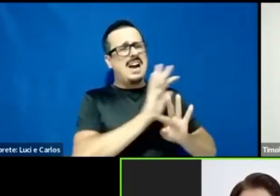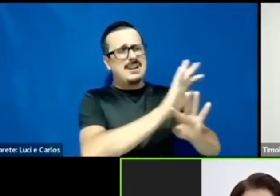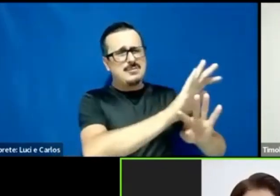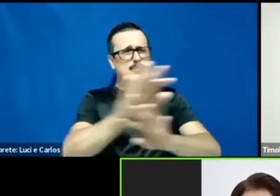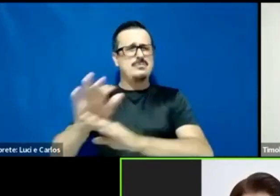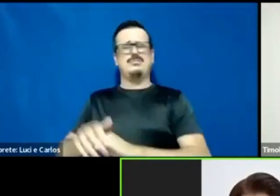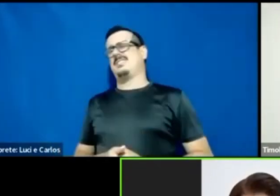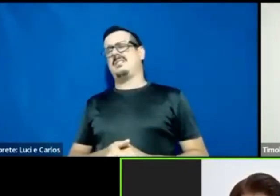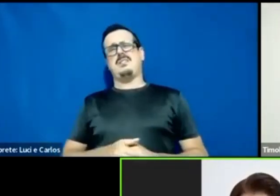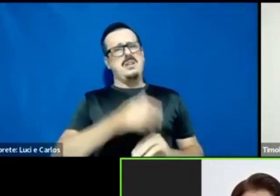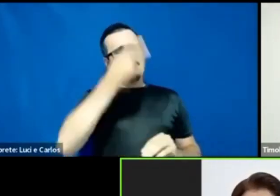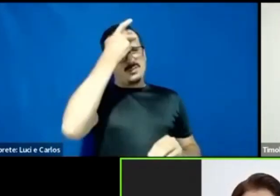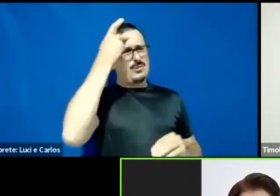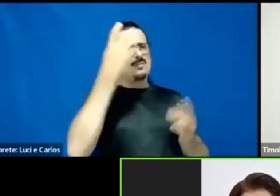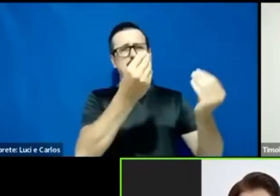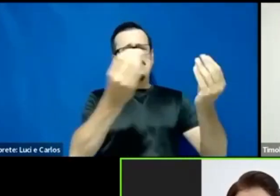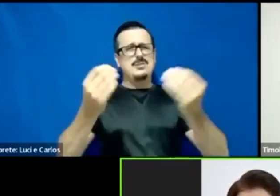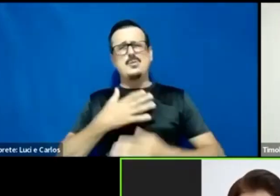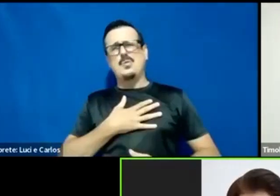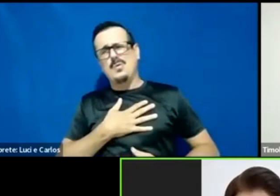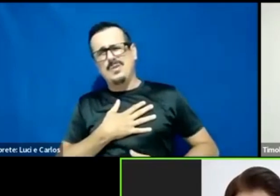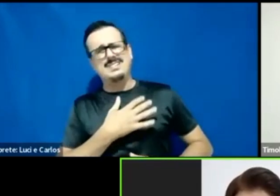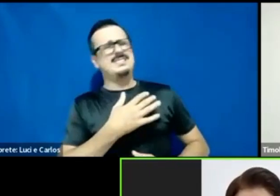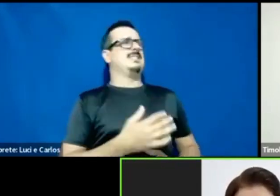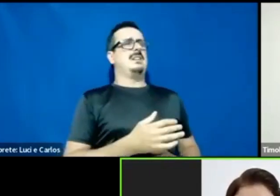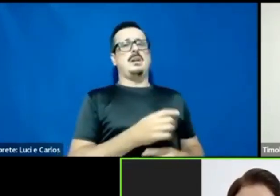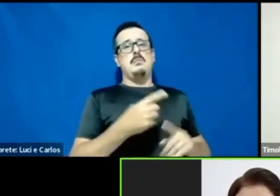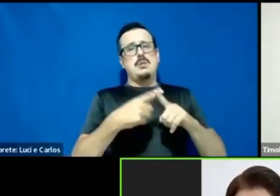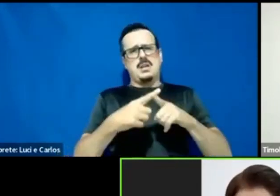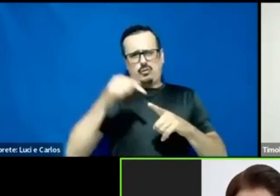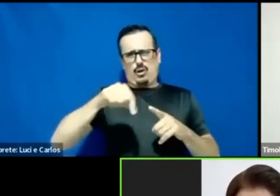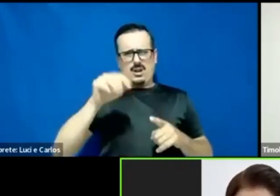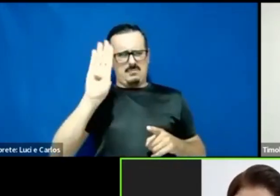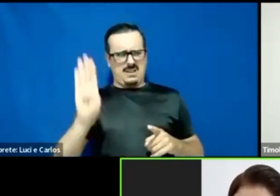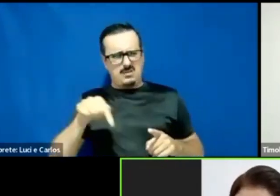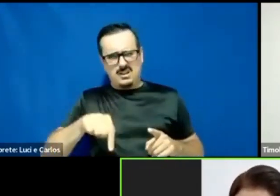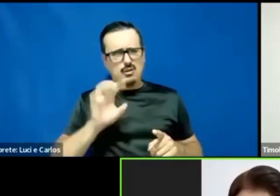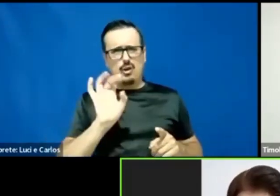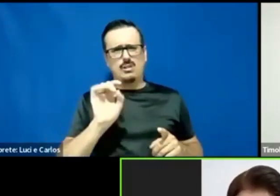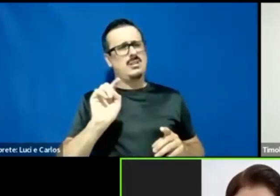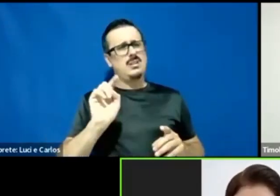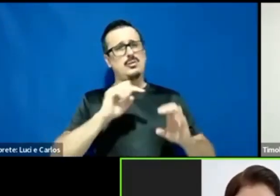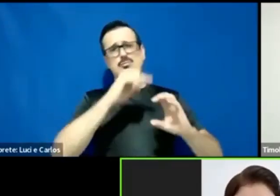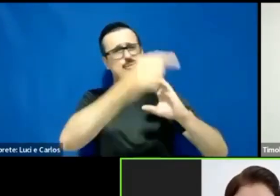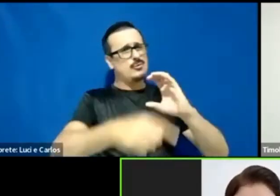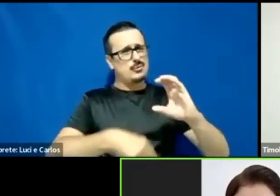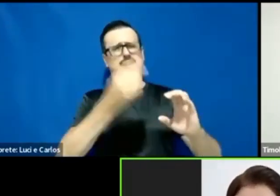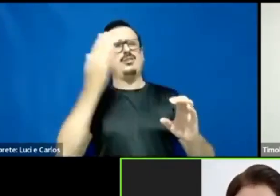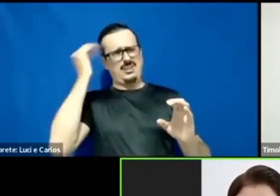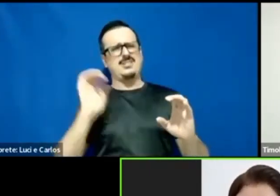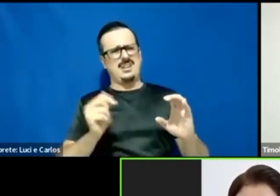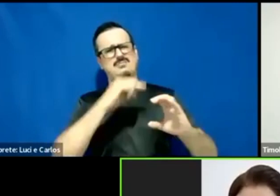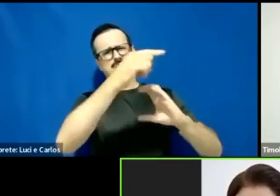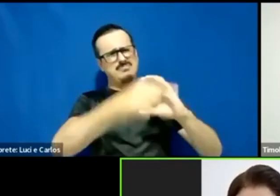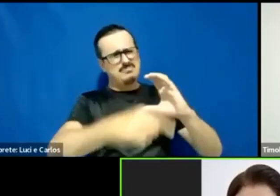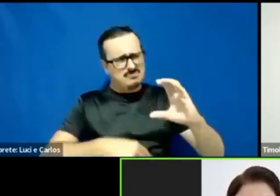toda parte do mundo. Por que do mundo? Porque nós não somos mais a nível nacional, mas também internacional. Já estamos em